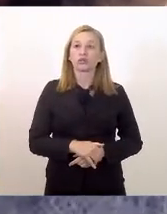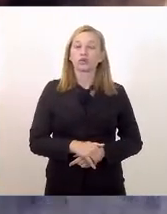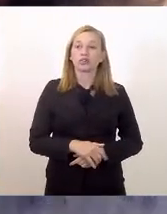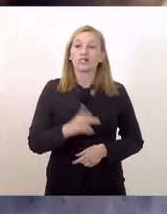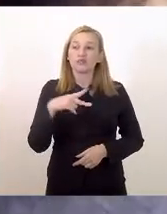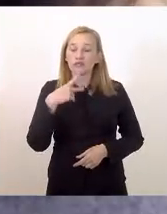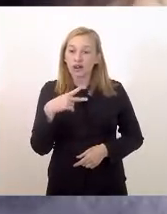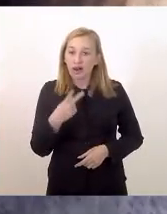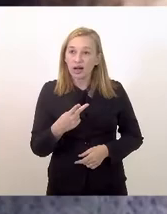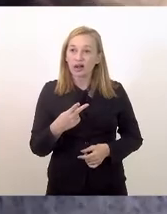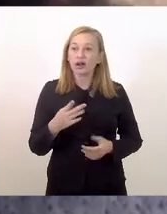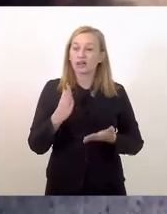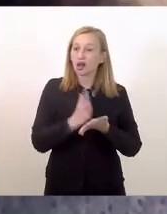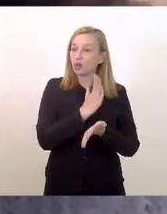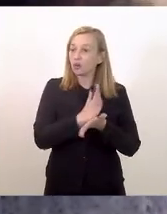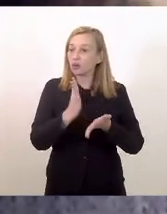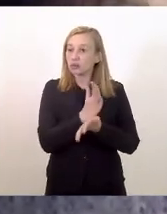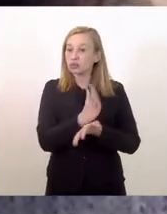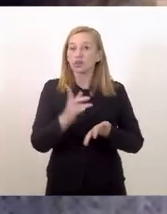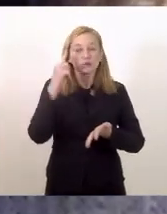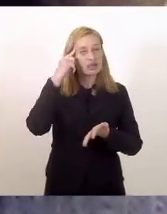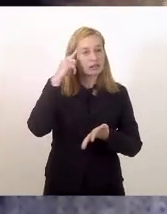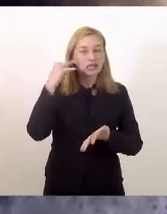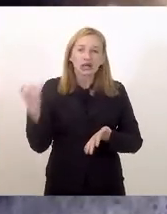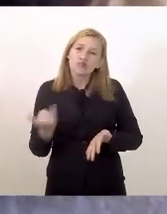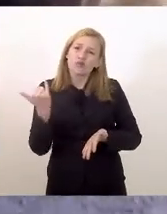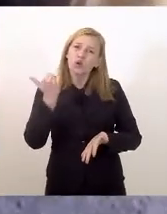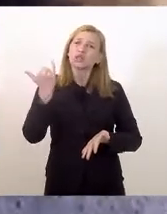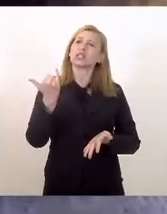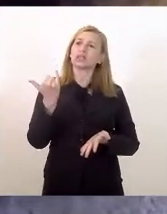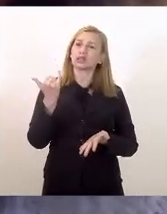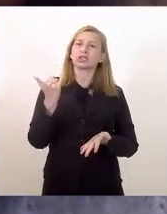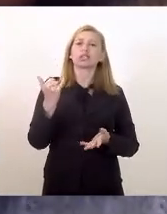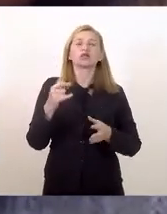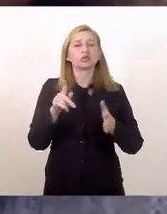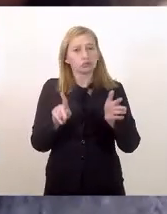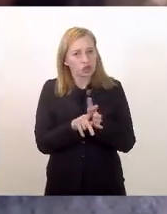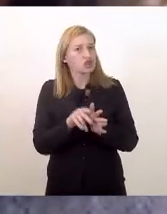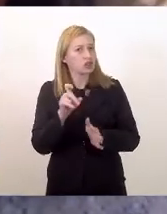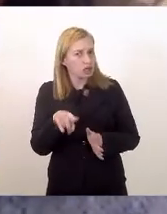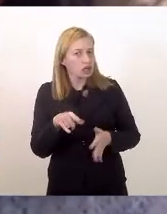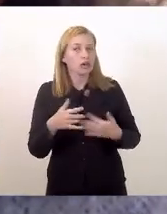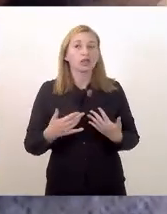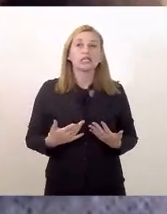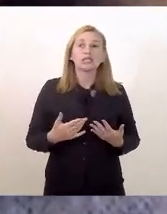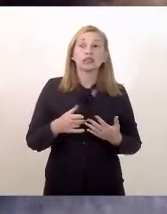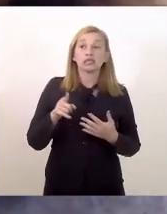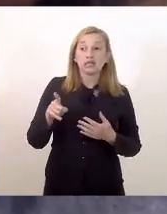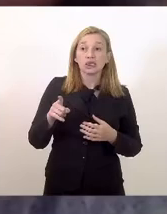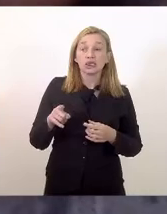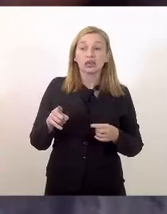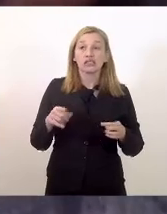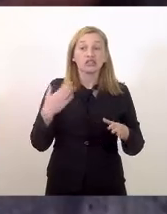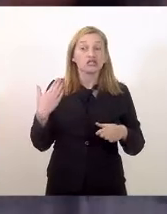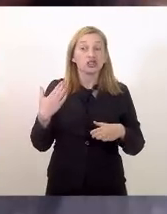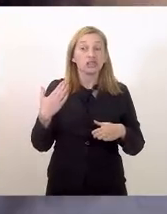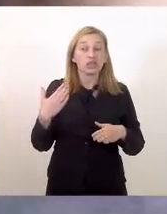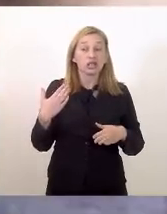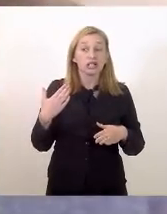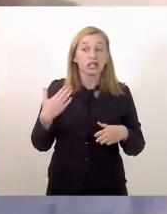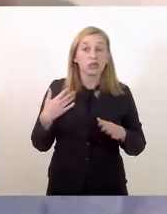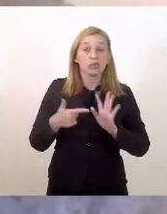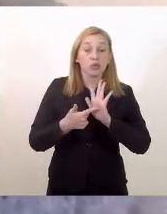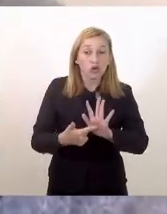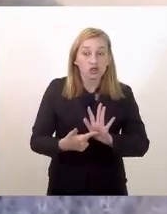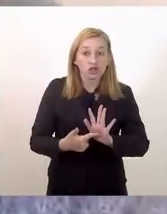trazer algumas reflexões sobre a importância que trata esse projeto. Né? E ele traz diretamente uma DEAN